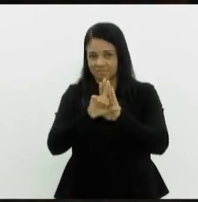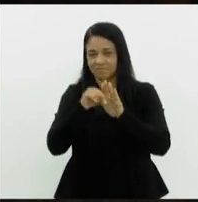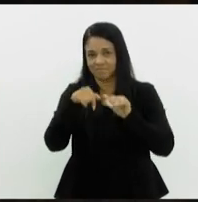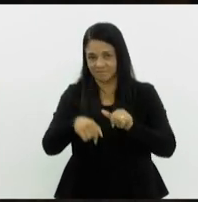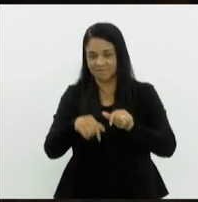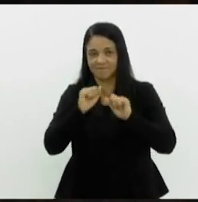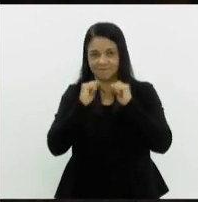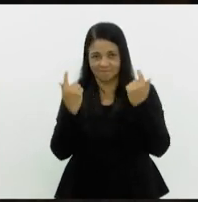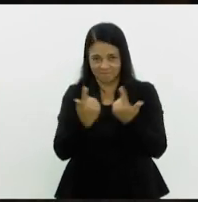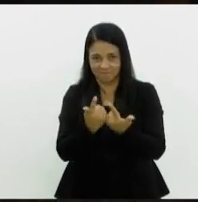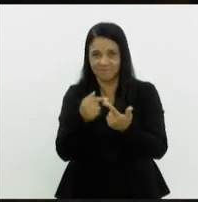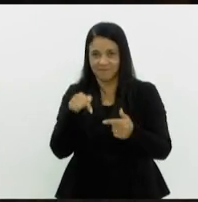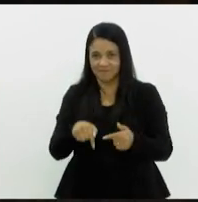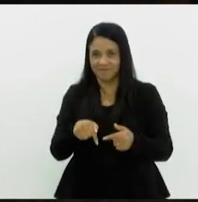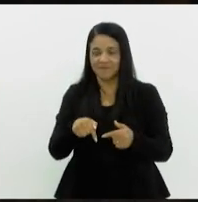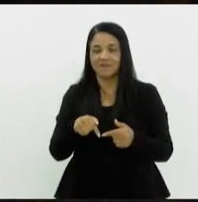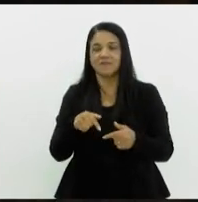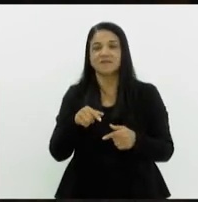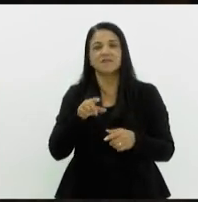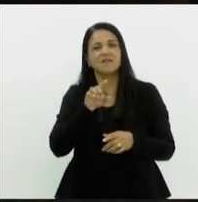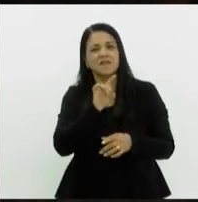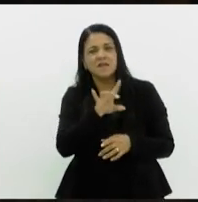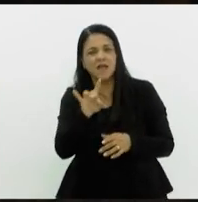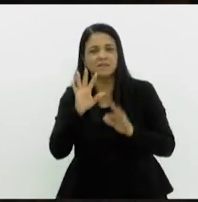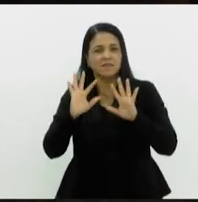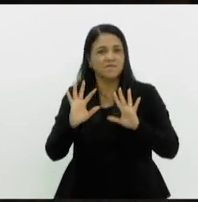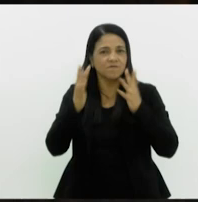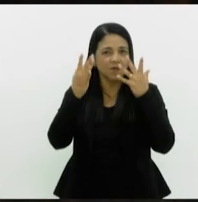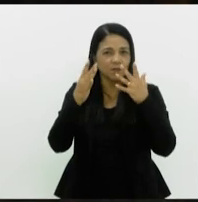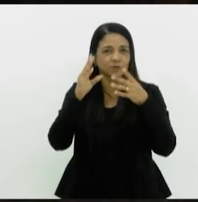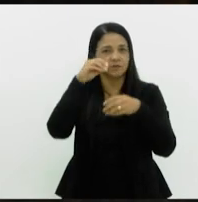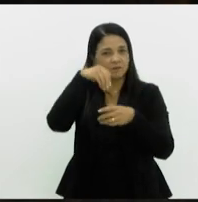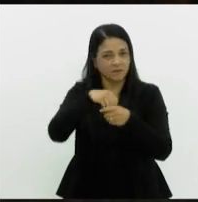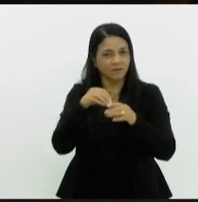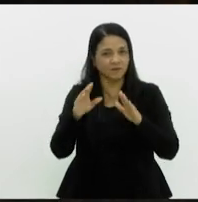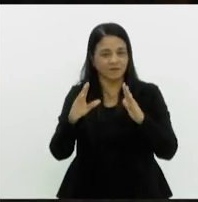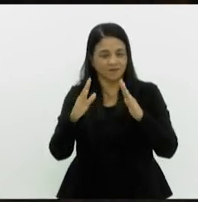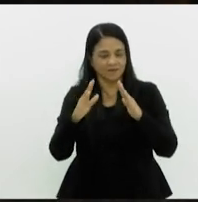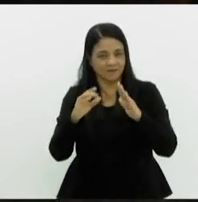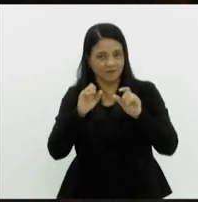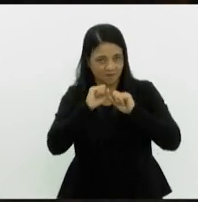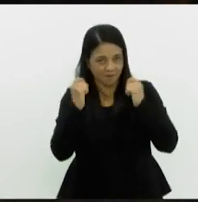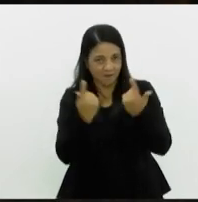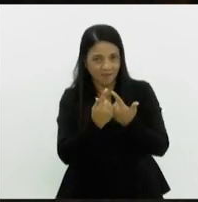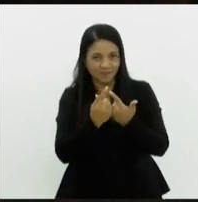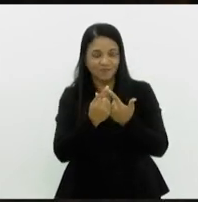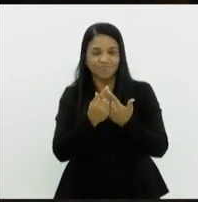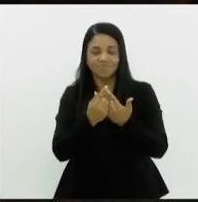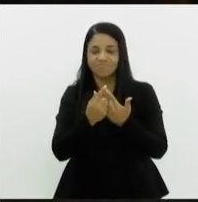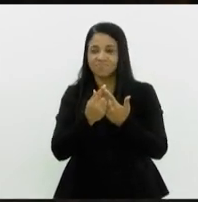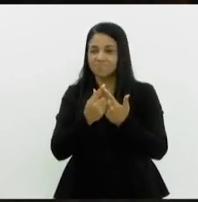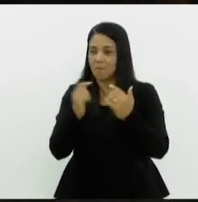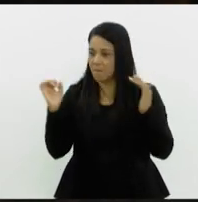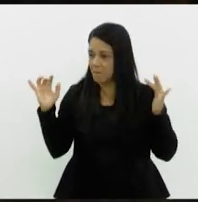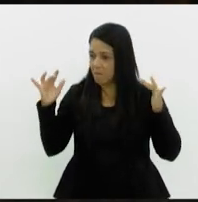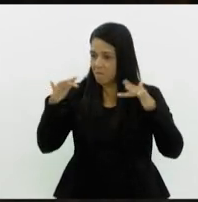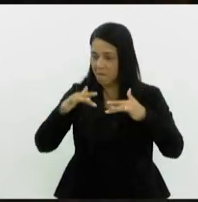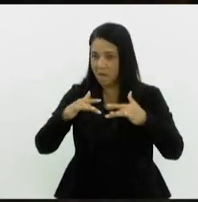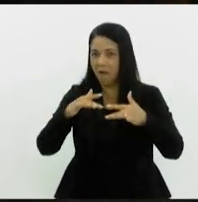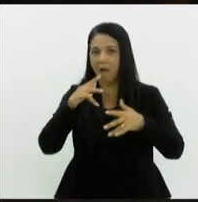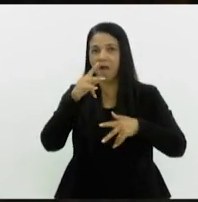cada evento que nós estamos fazendo aqui nessa casa, e ver a população de Mangaratiba aqui, me sinto muito honrado,